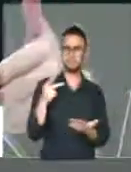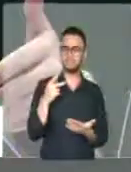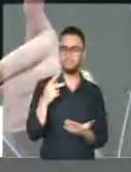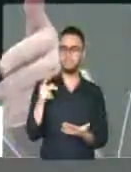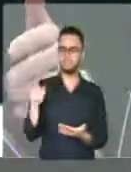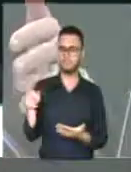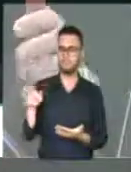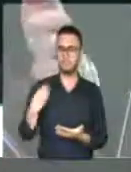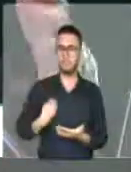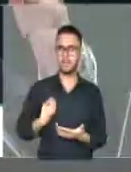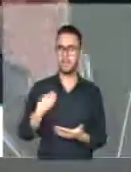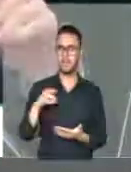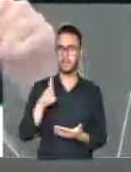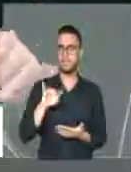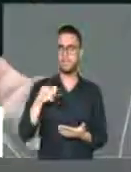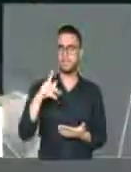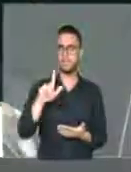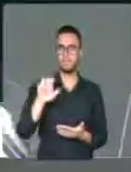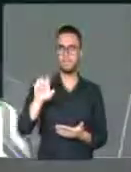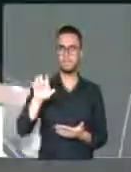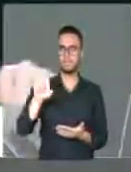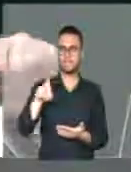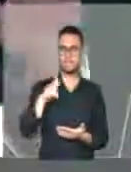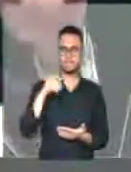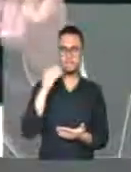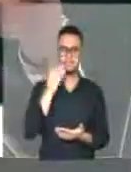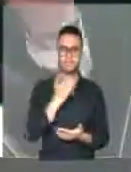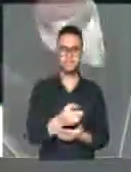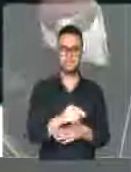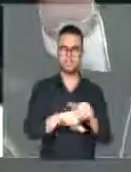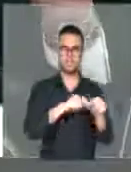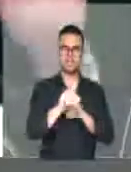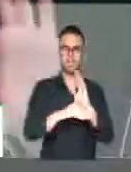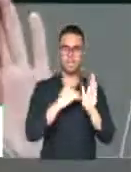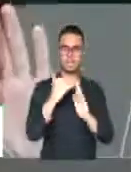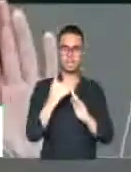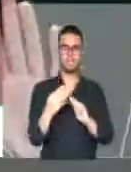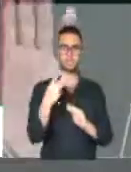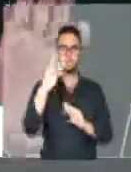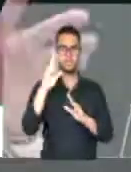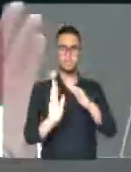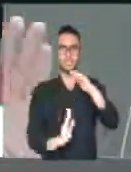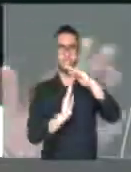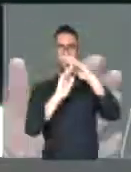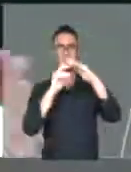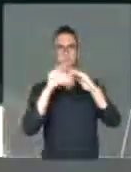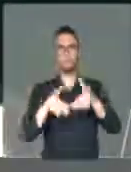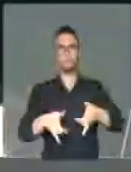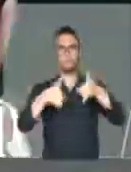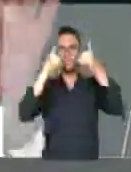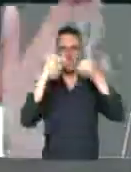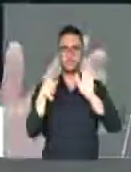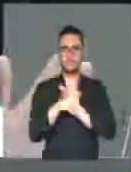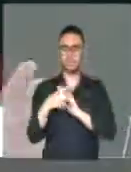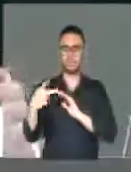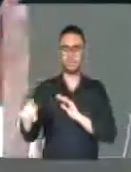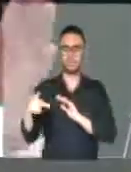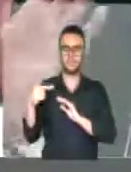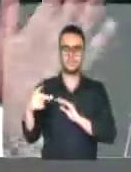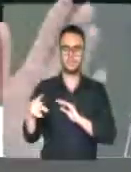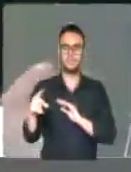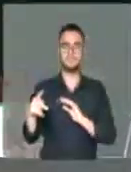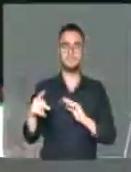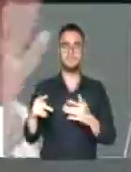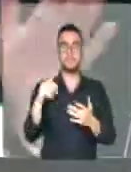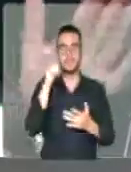ele no triplex, pedindo para reformar tudo, um edifício normal, os 3 últimos andares é dele, a esposa dele,